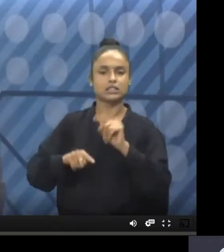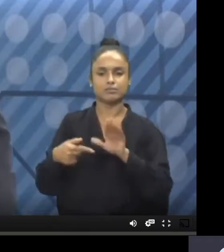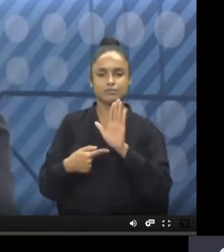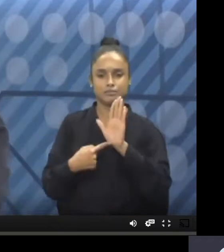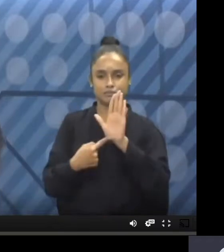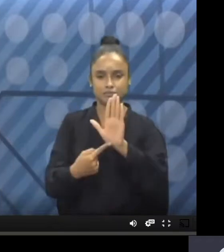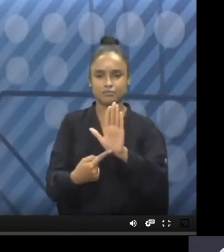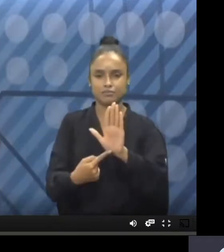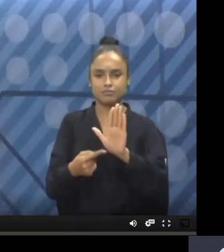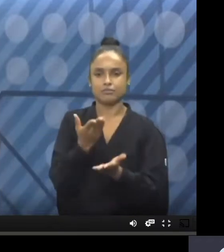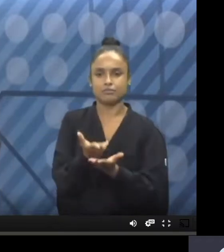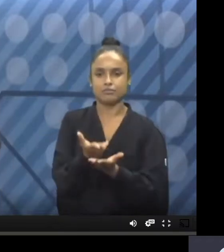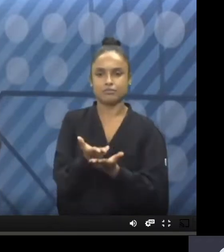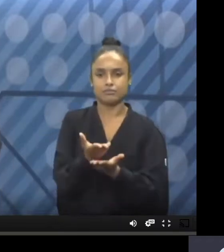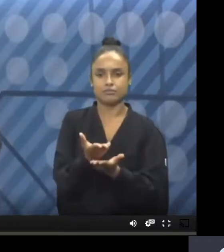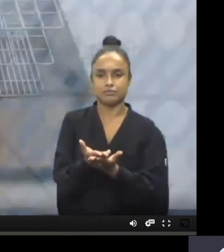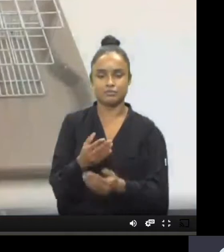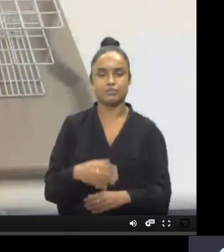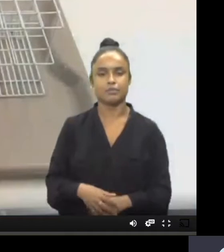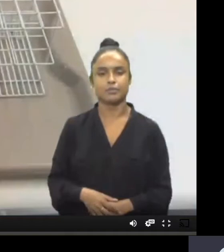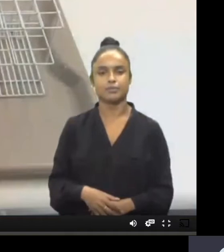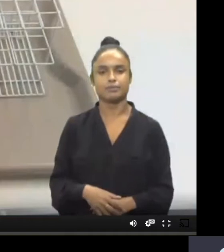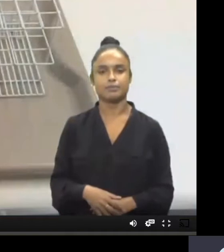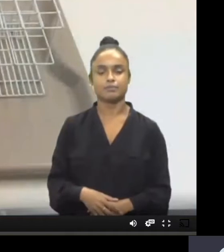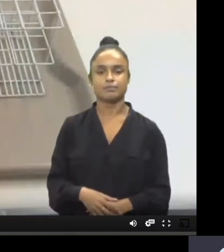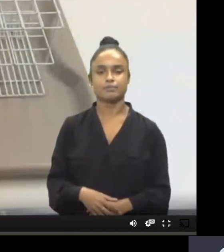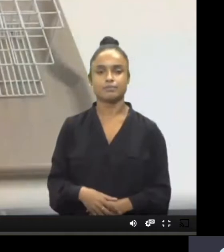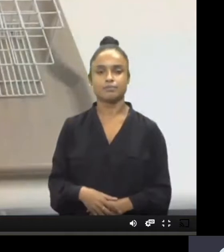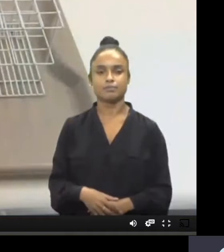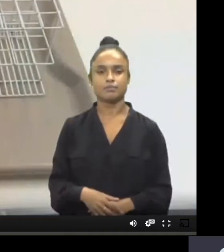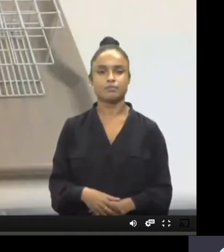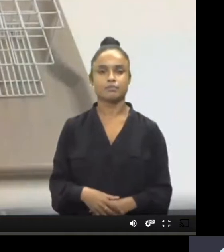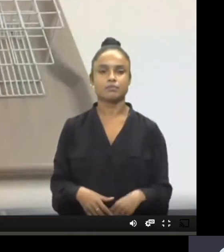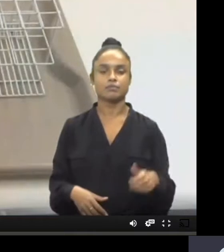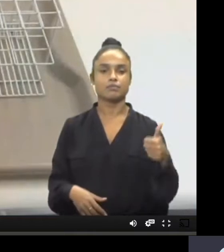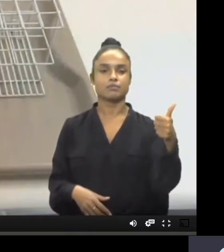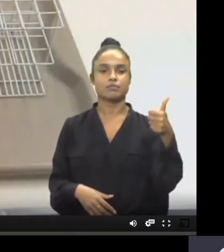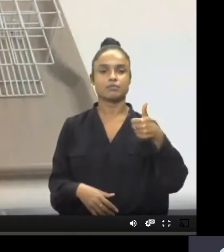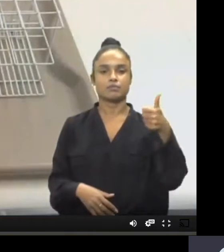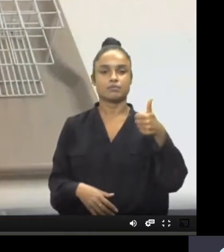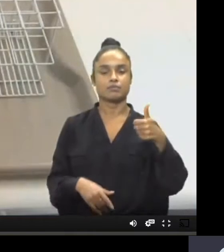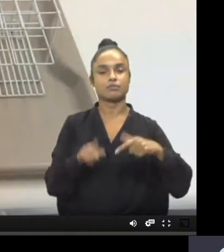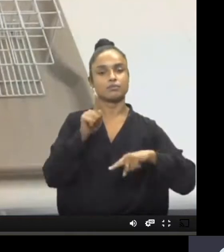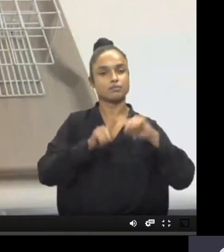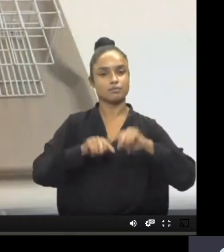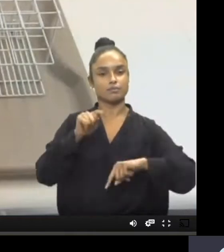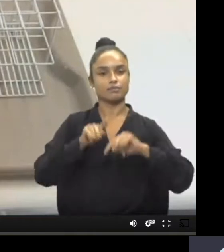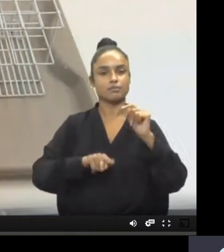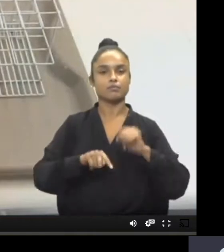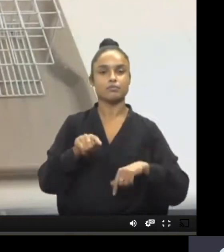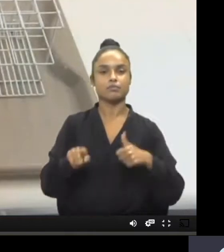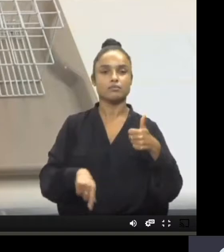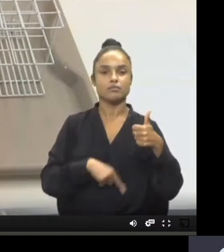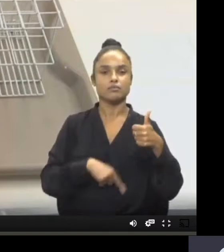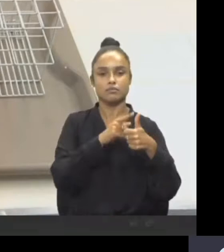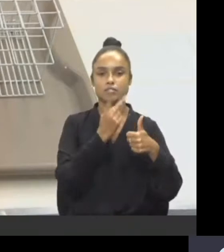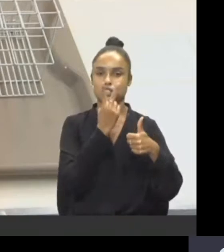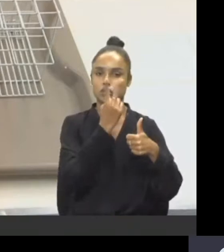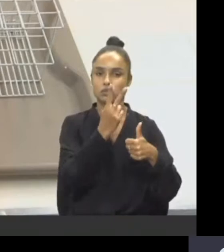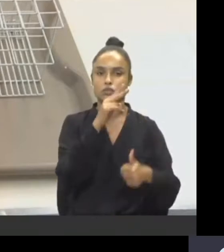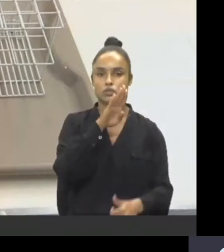primeira parte aqui da nossa aula prática. Então, nós temos os materiais que serão utilizados, nós temos os